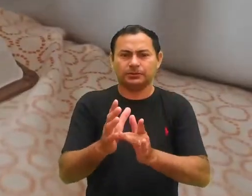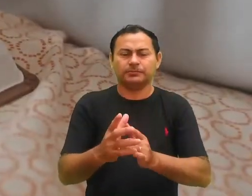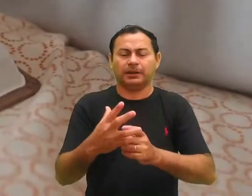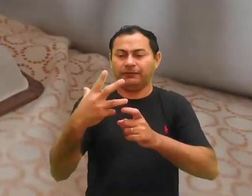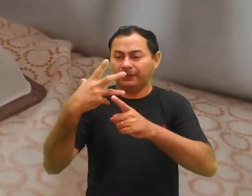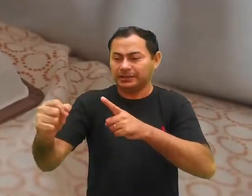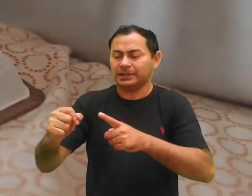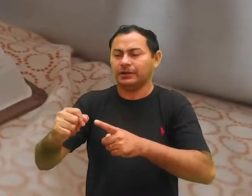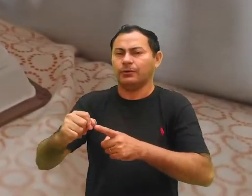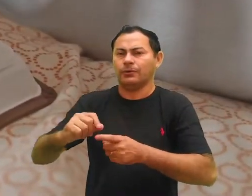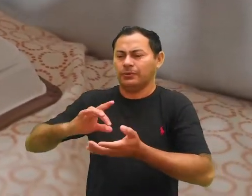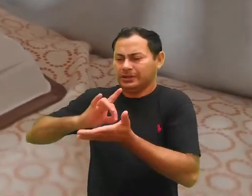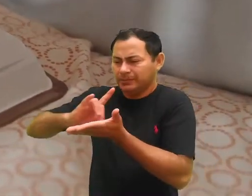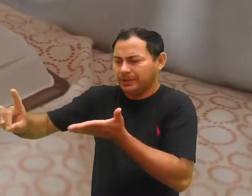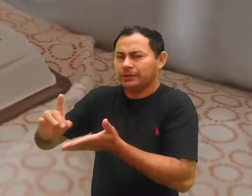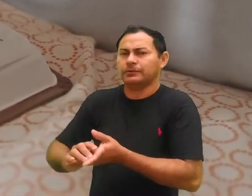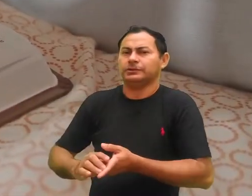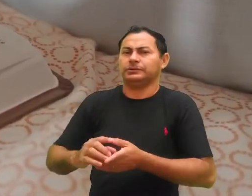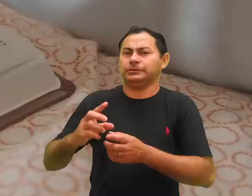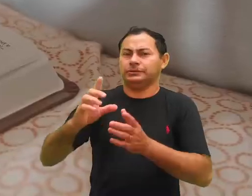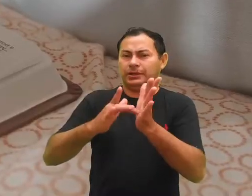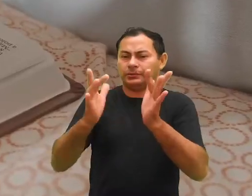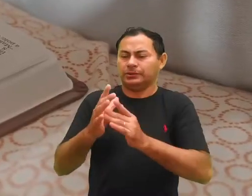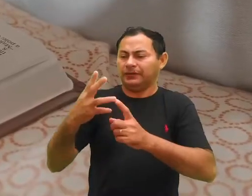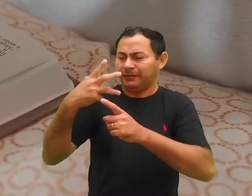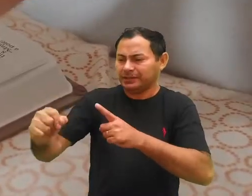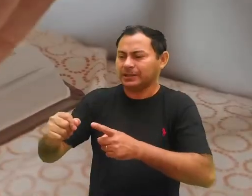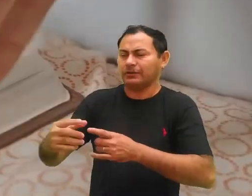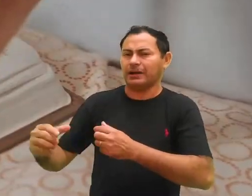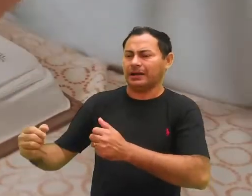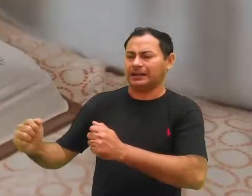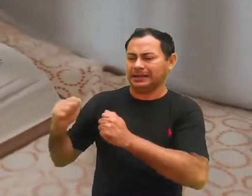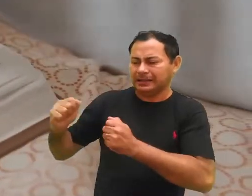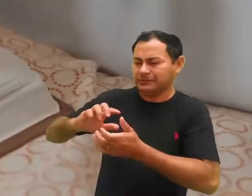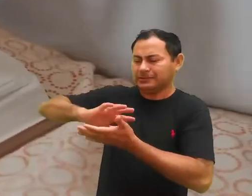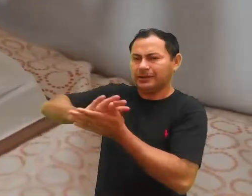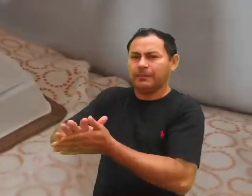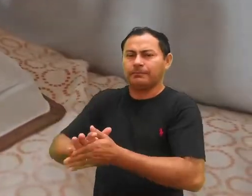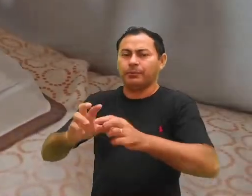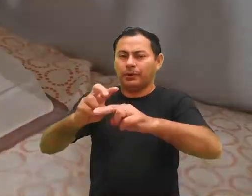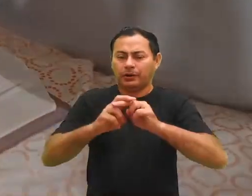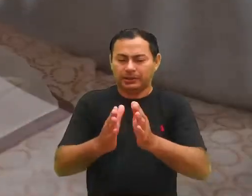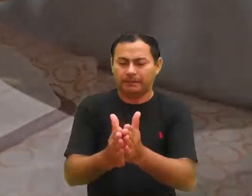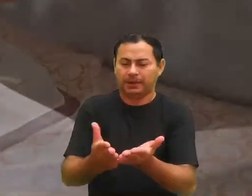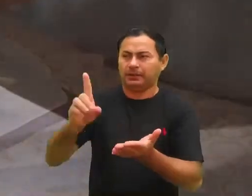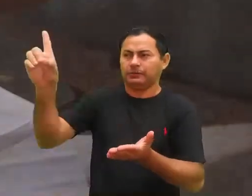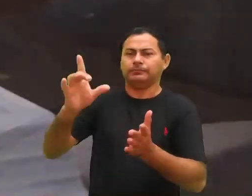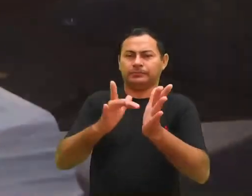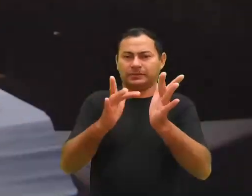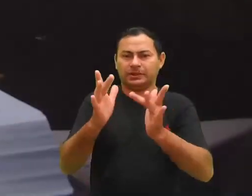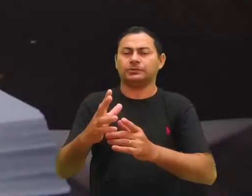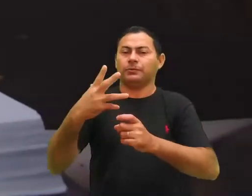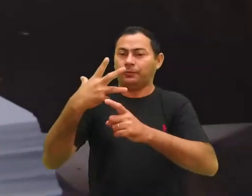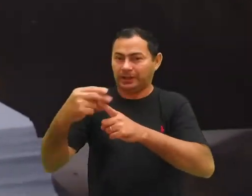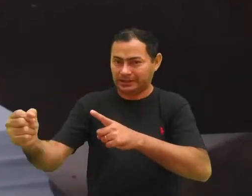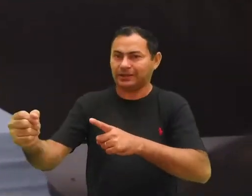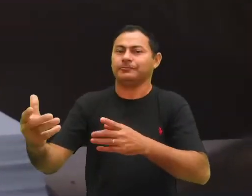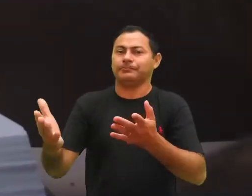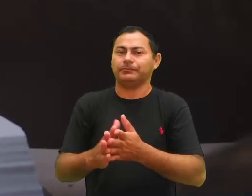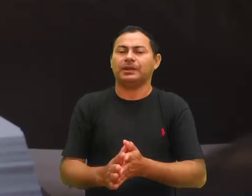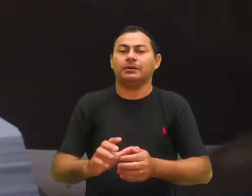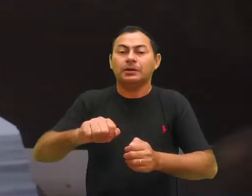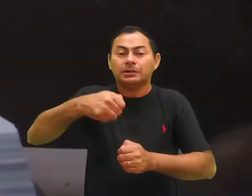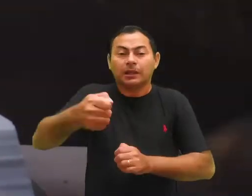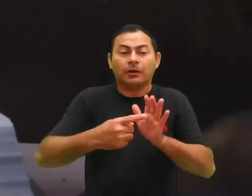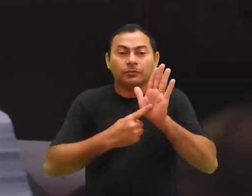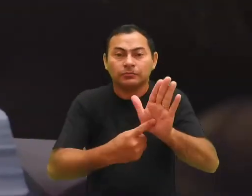Deus. Jesus venceu o inimigo, Jesus venceu a tentação com o poder da palavra. Pela palavra de Deus, Jesus